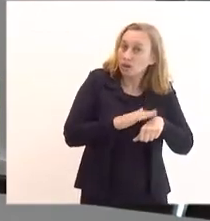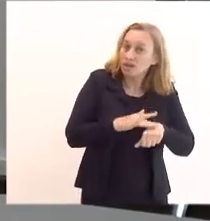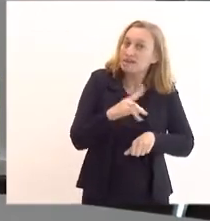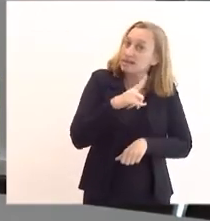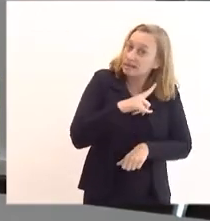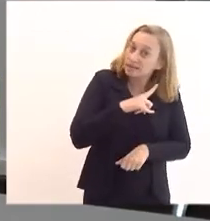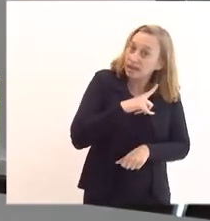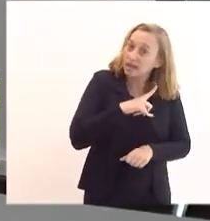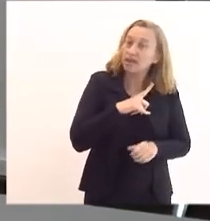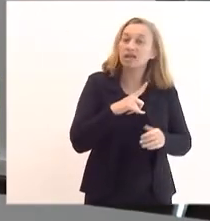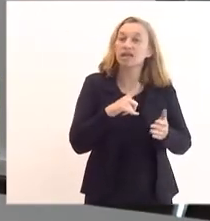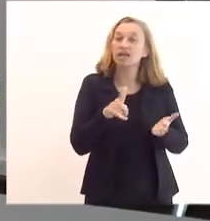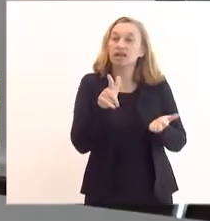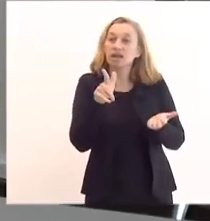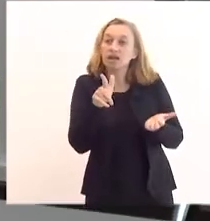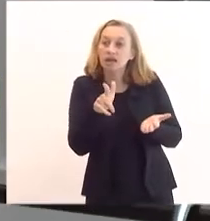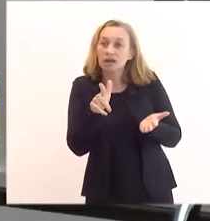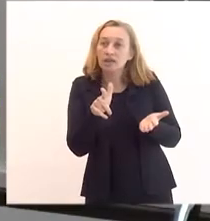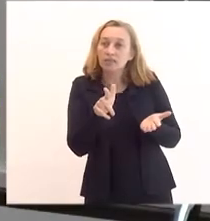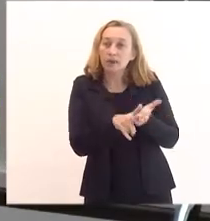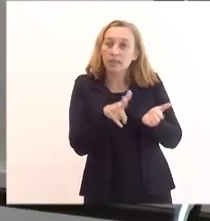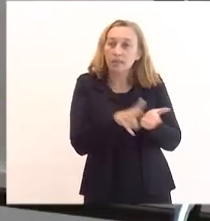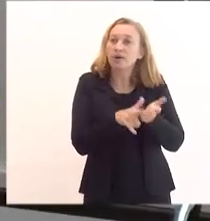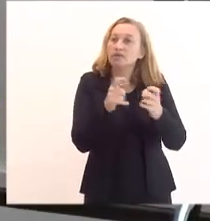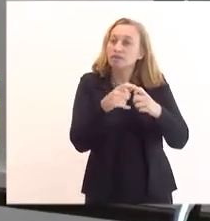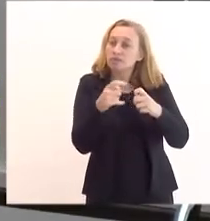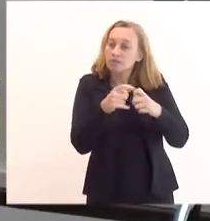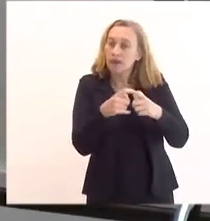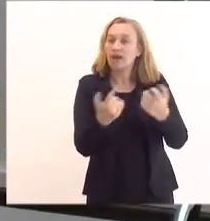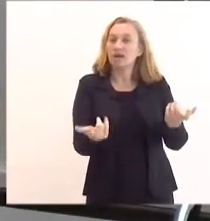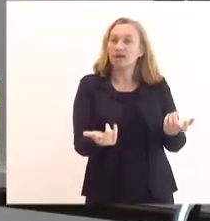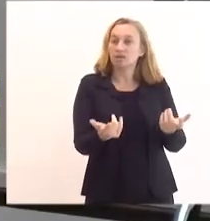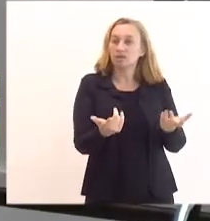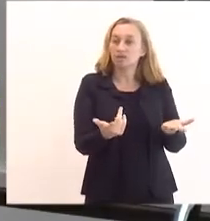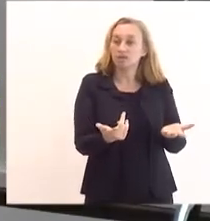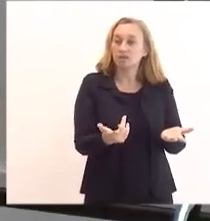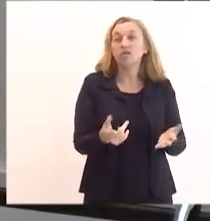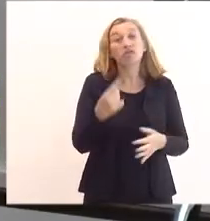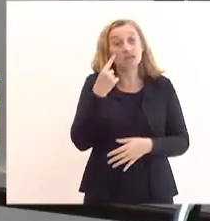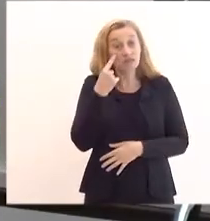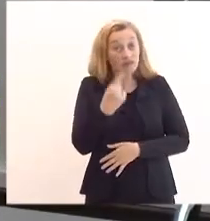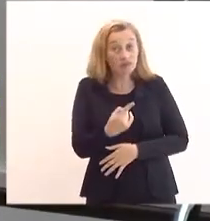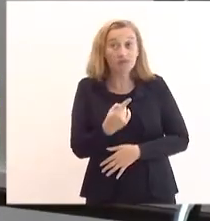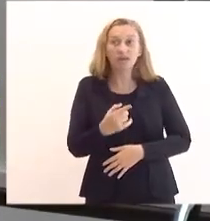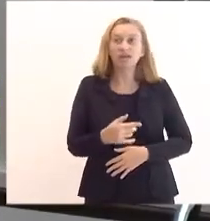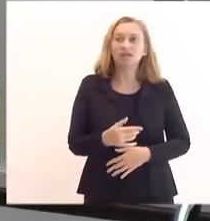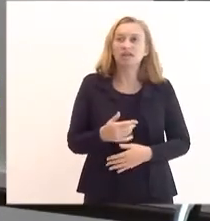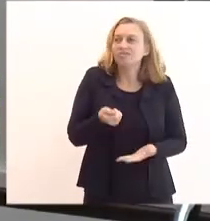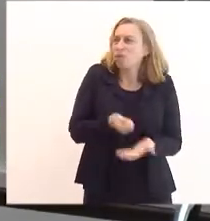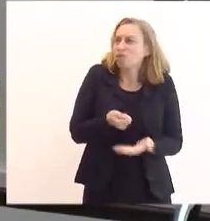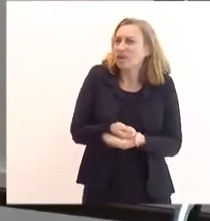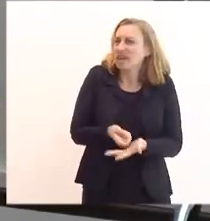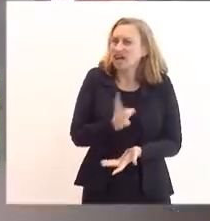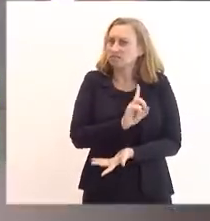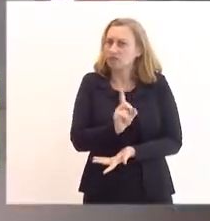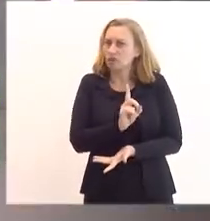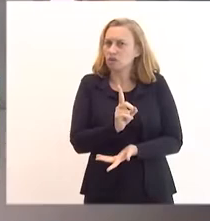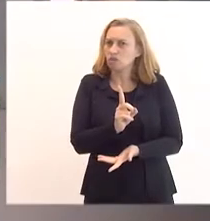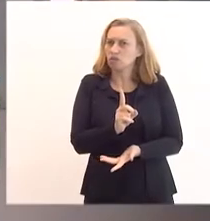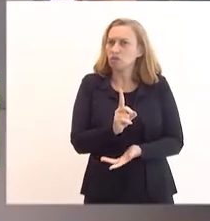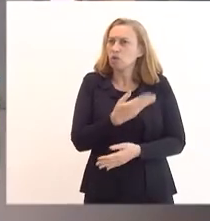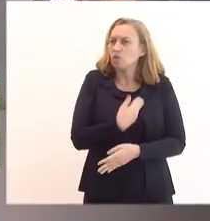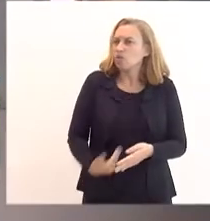dentro da receita. Então, você já vai normatizando. Então, você vai para o lado disso sem obrigar o governo, até